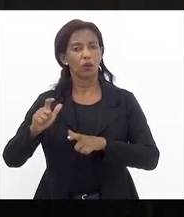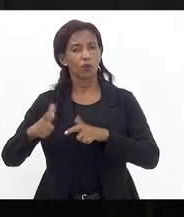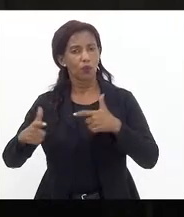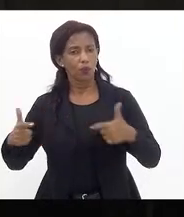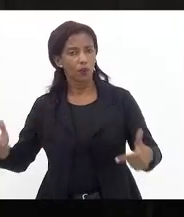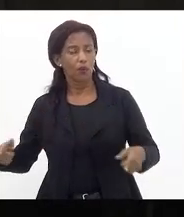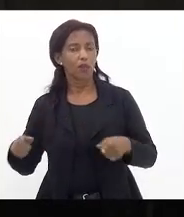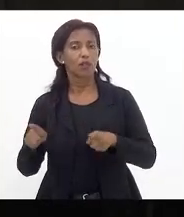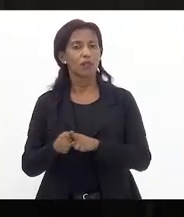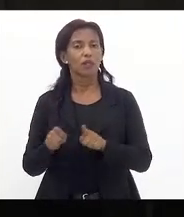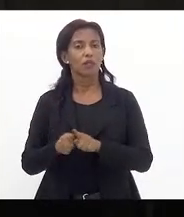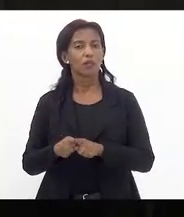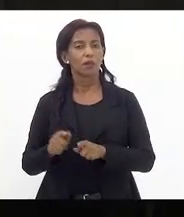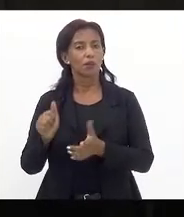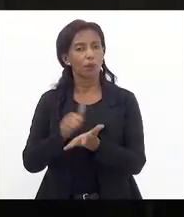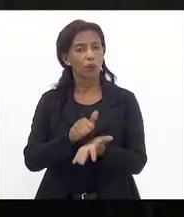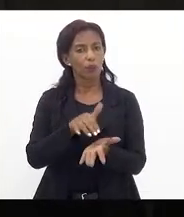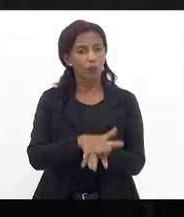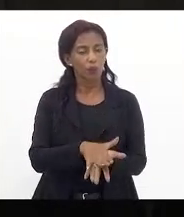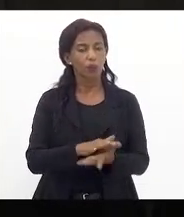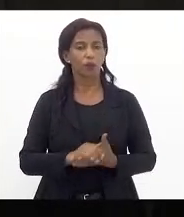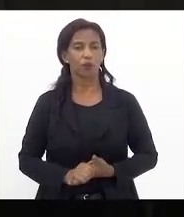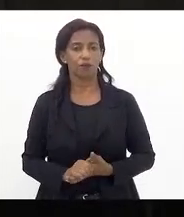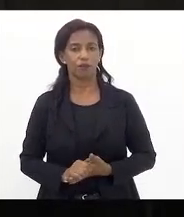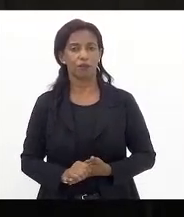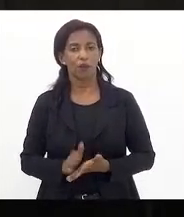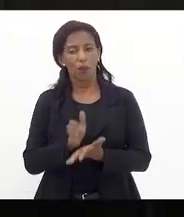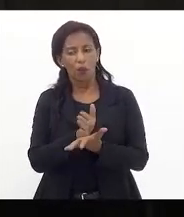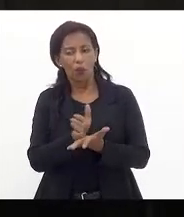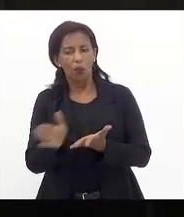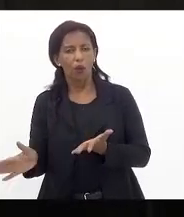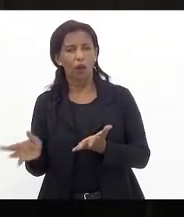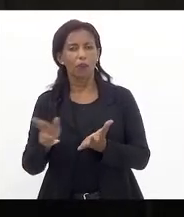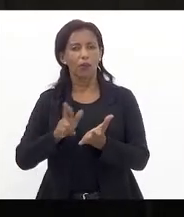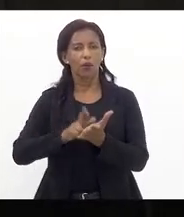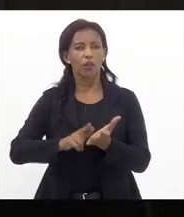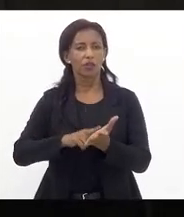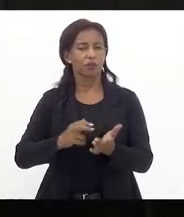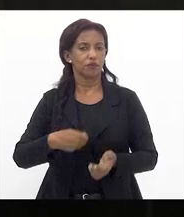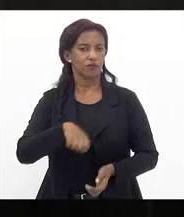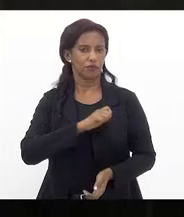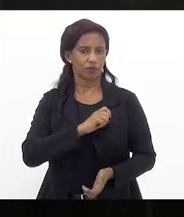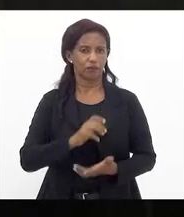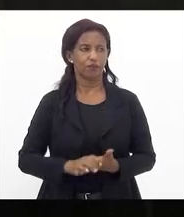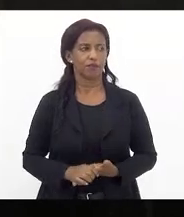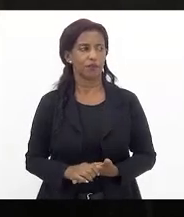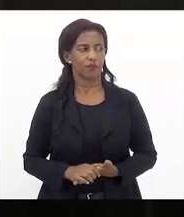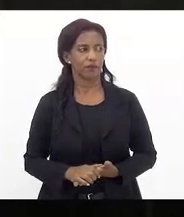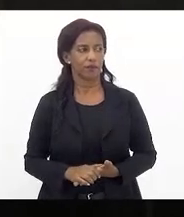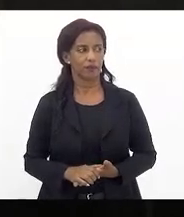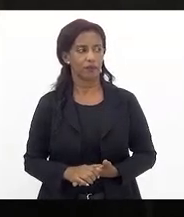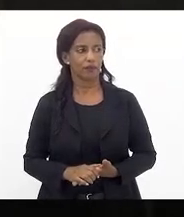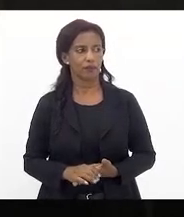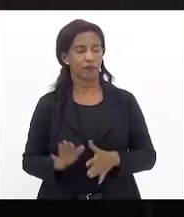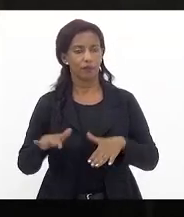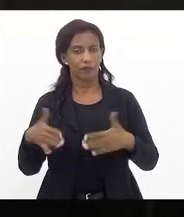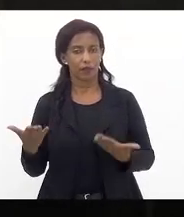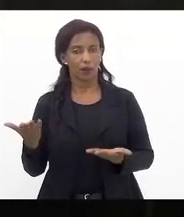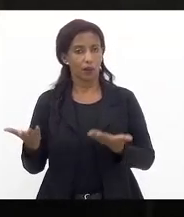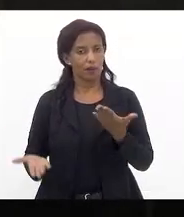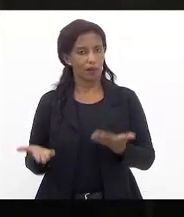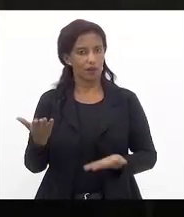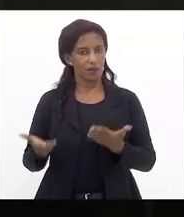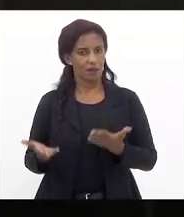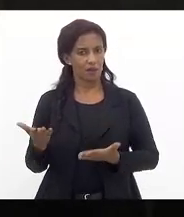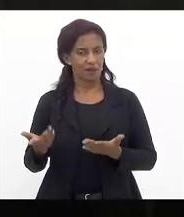crescimento e, por via de consequência, a saída do regime de recuperação fiscal. Então, equilíbrio